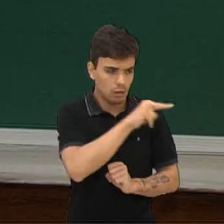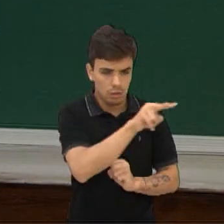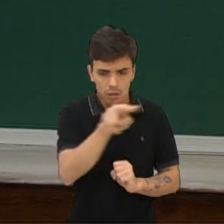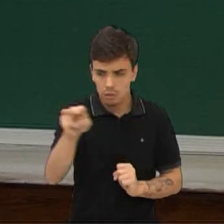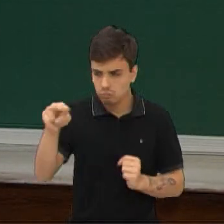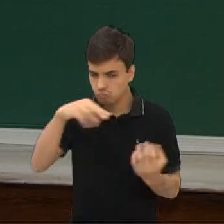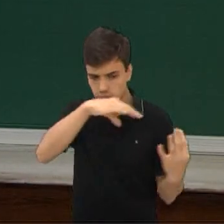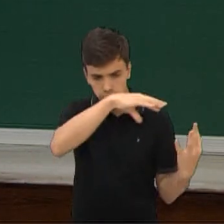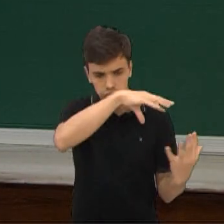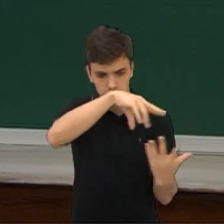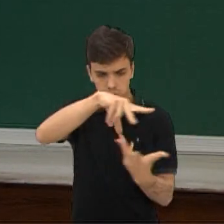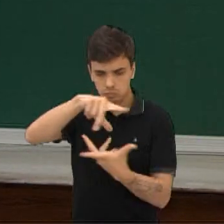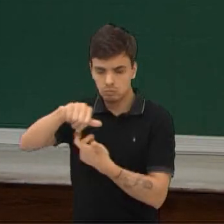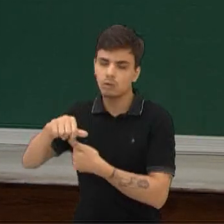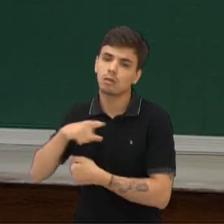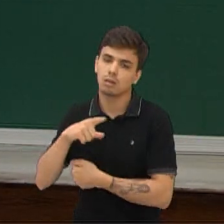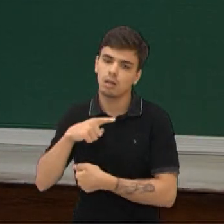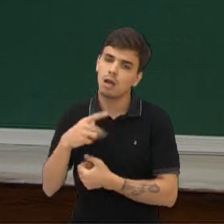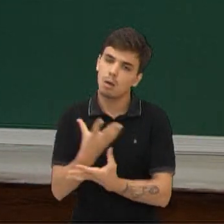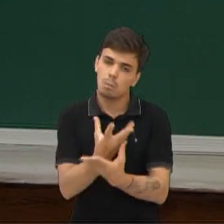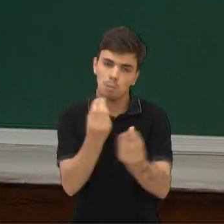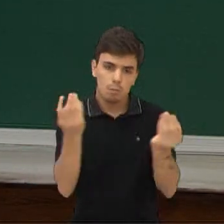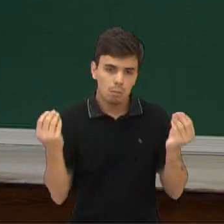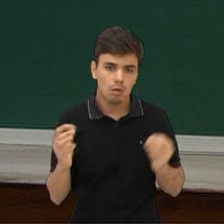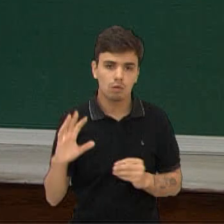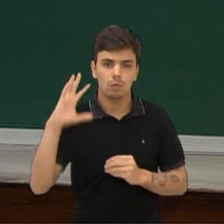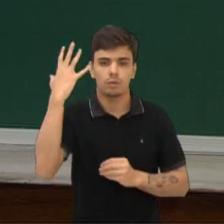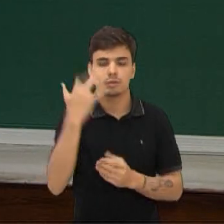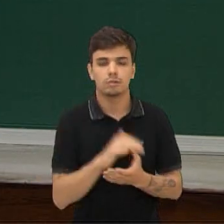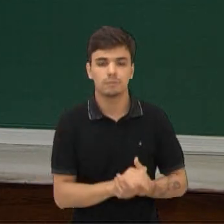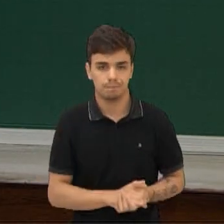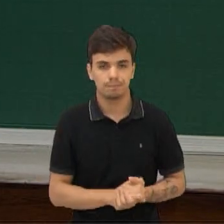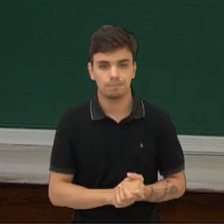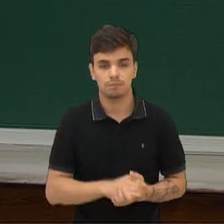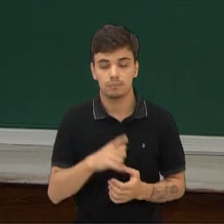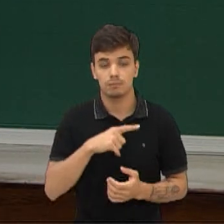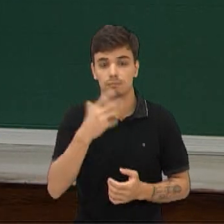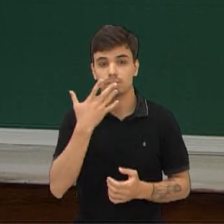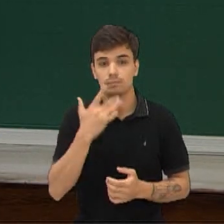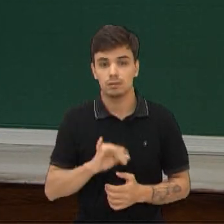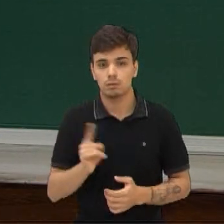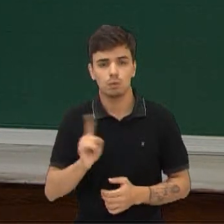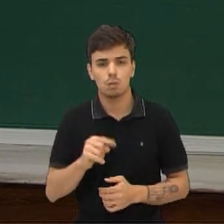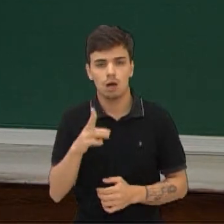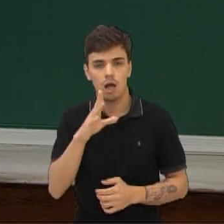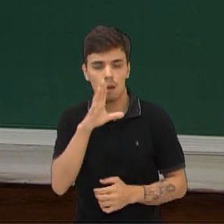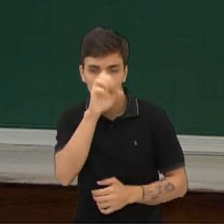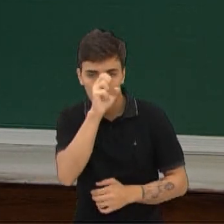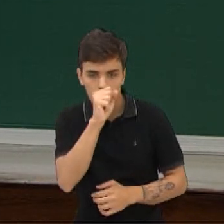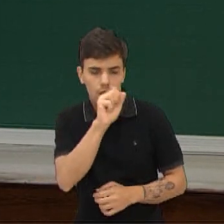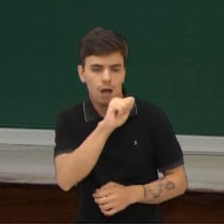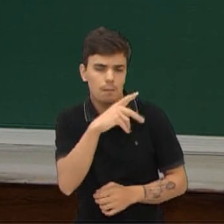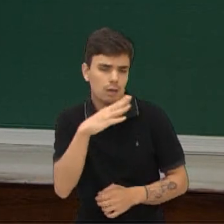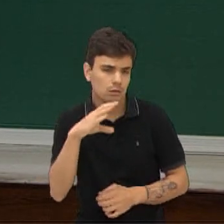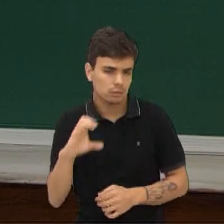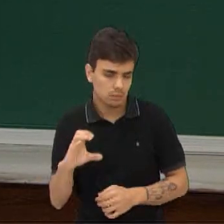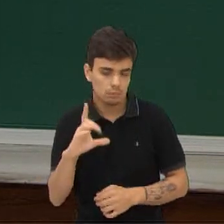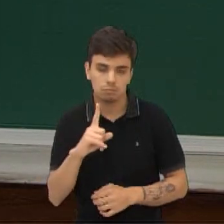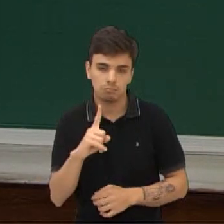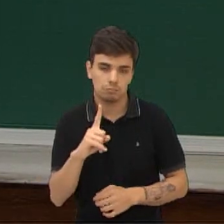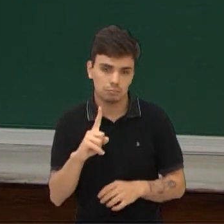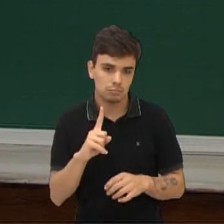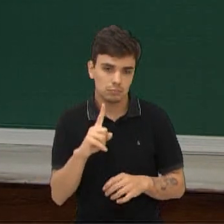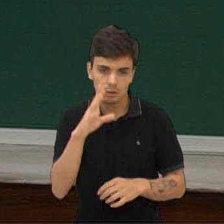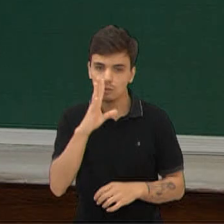redor. Existem muitas coisas acontecendo e a gente pode ler. Uma criança que ainda não foi alfabetizada, ela já tem sua leitura de mundo. Ela